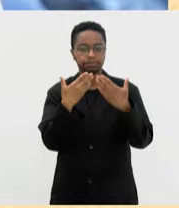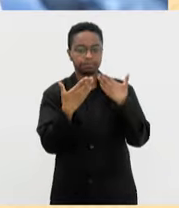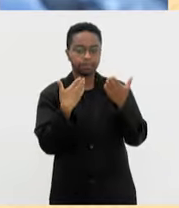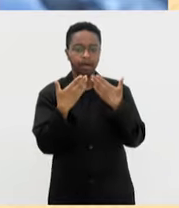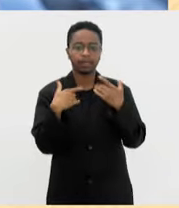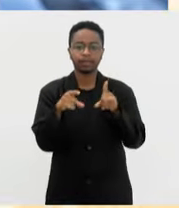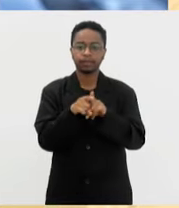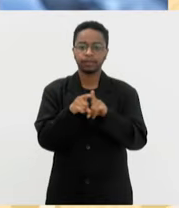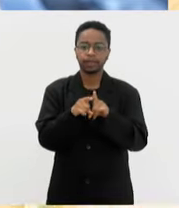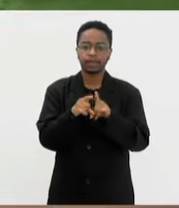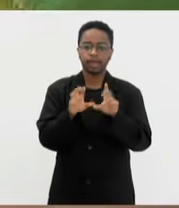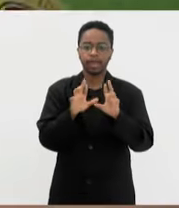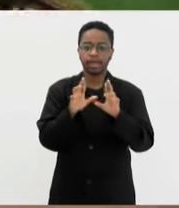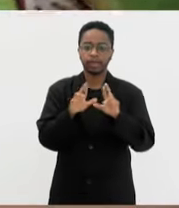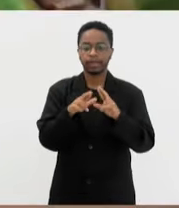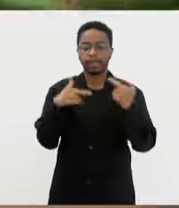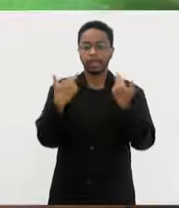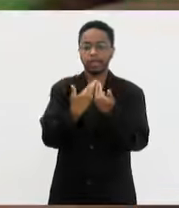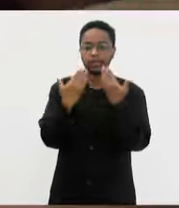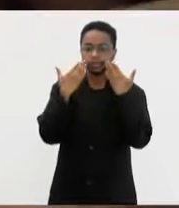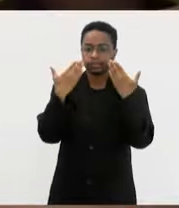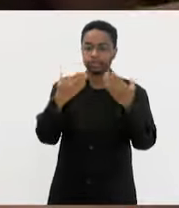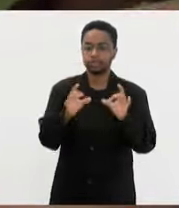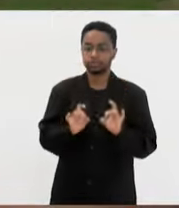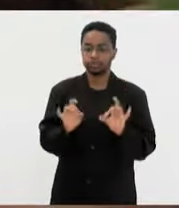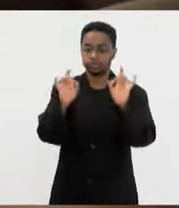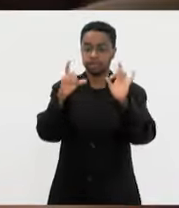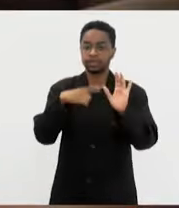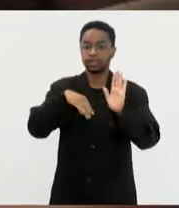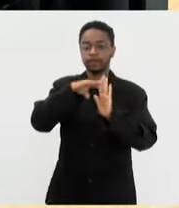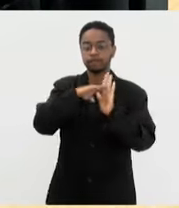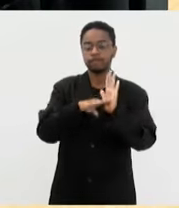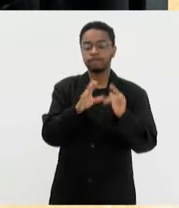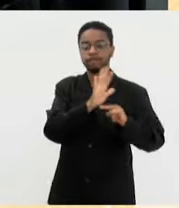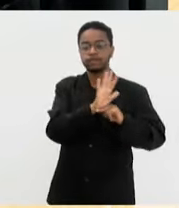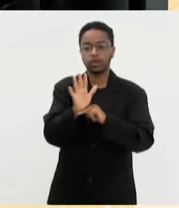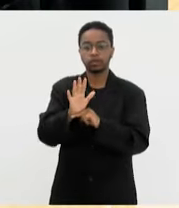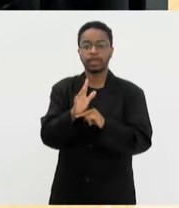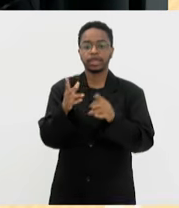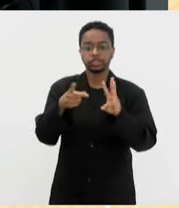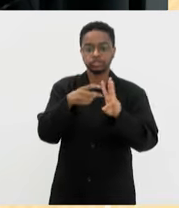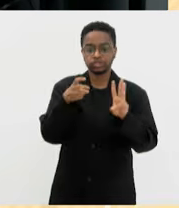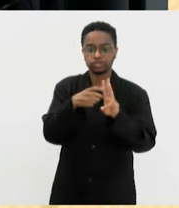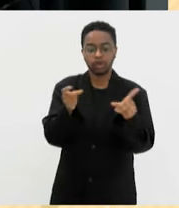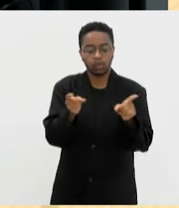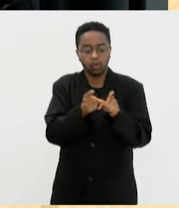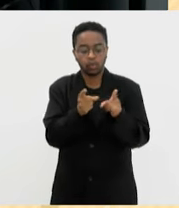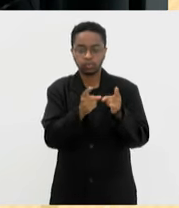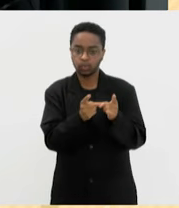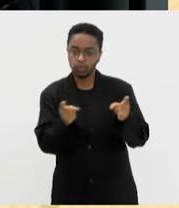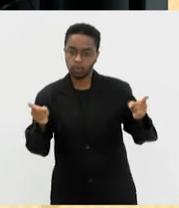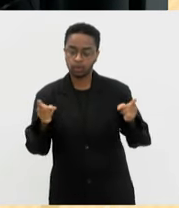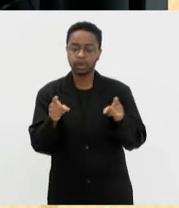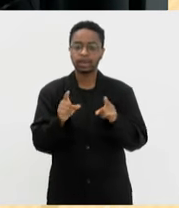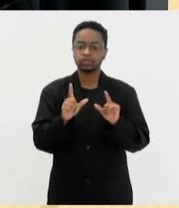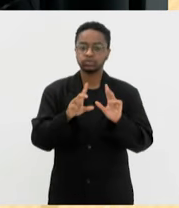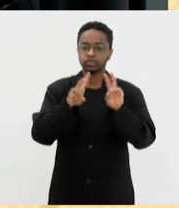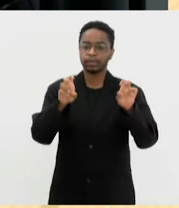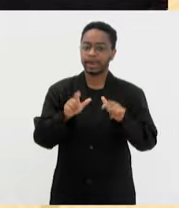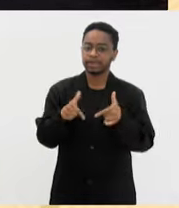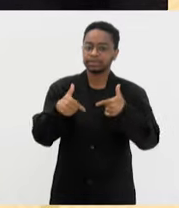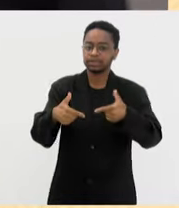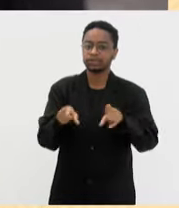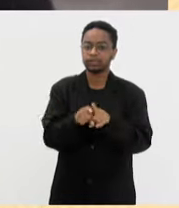e sessões especiais. A programação traz filmes indígenas, curtas e longa-metragens de ação e ficção